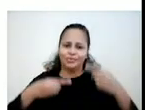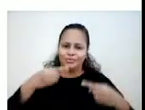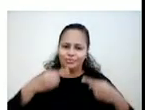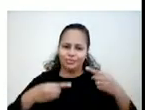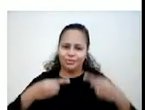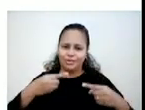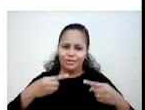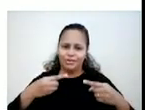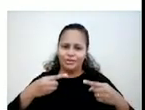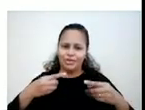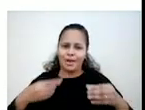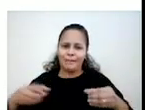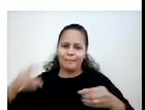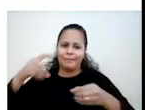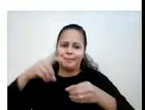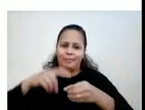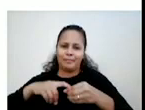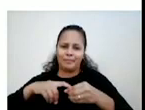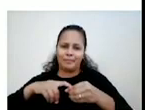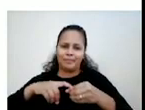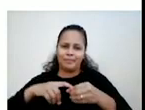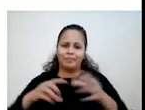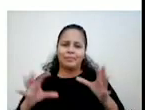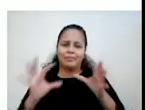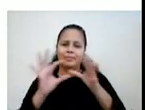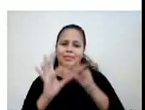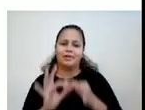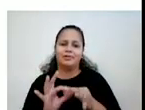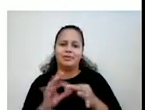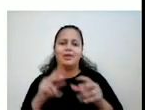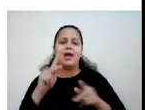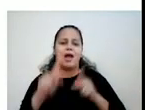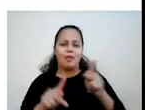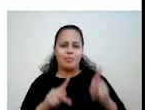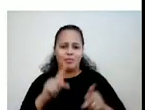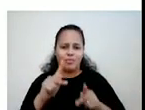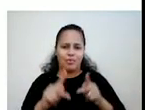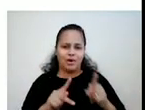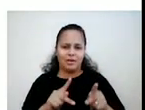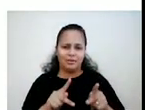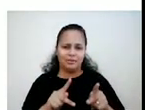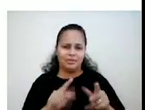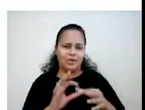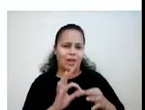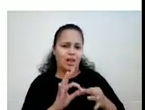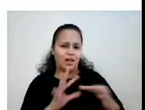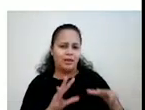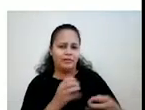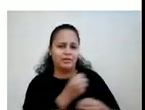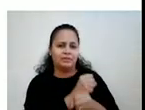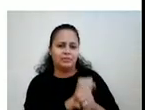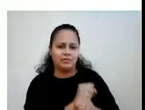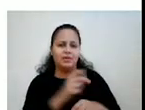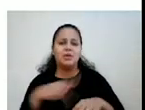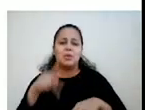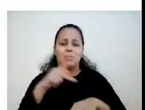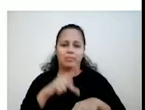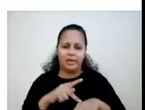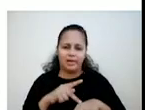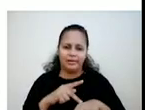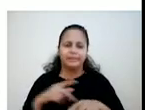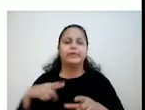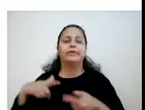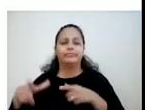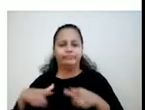políticas para inserir essa população ex-escravizada, no país, no mercado